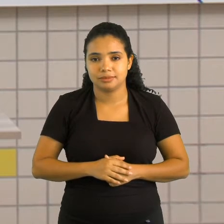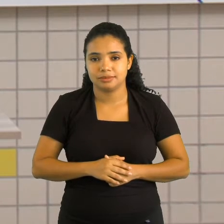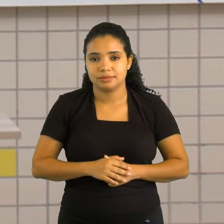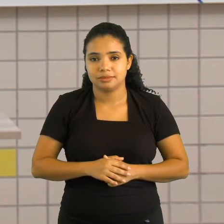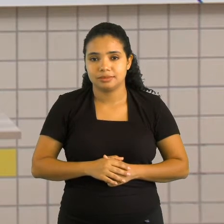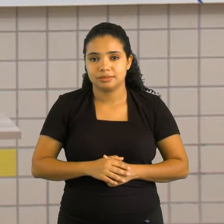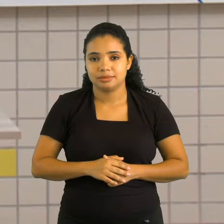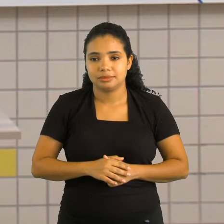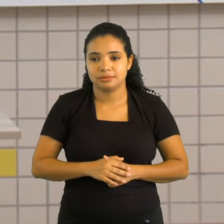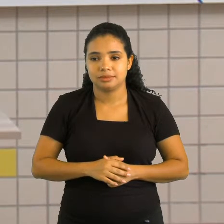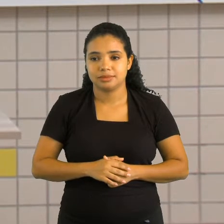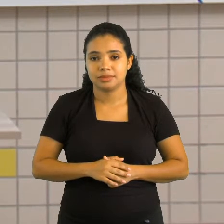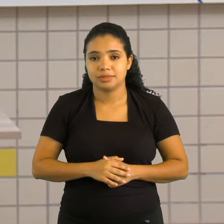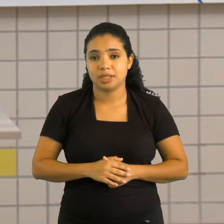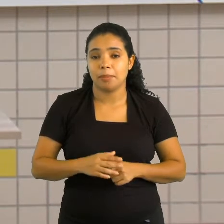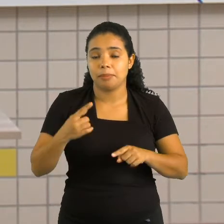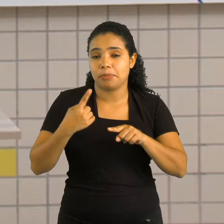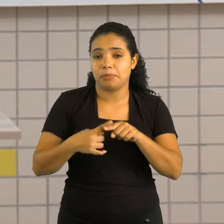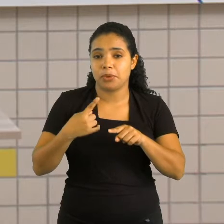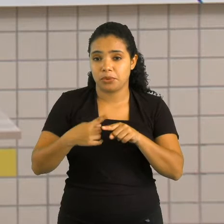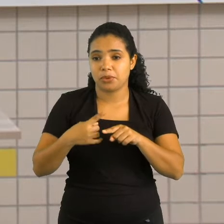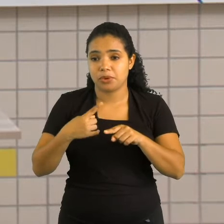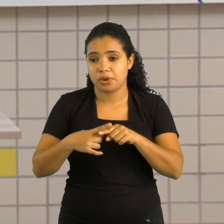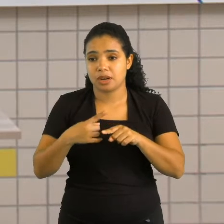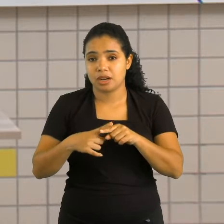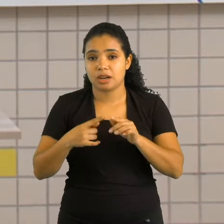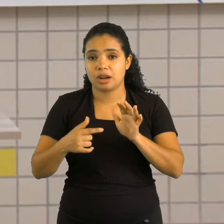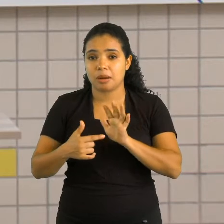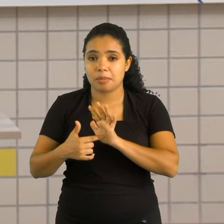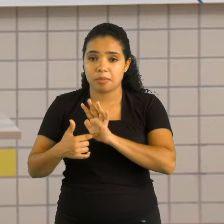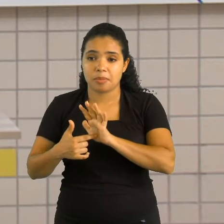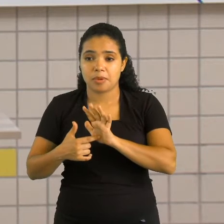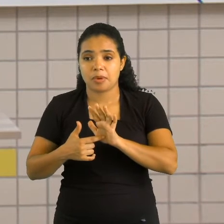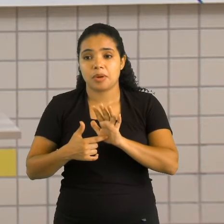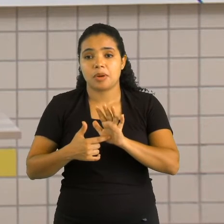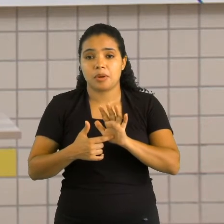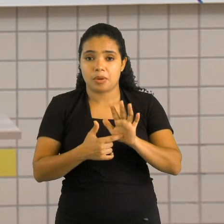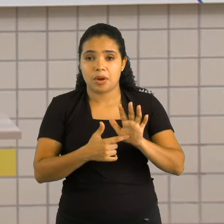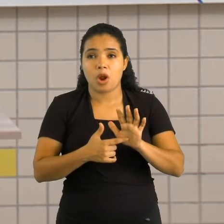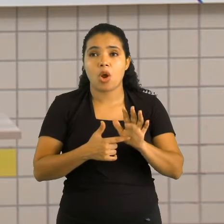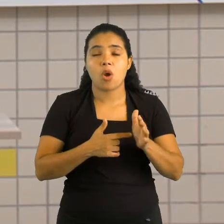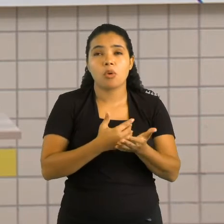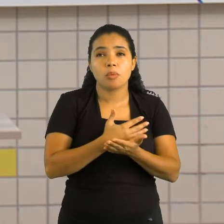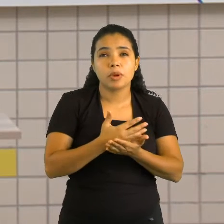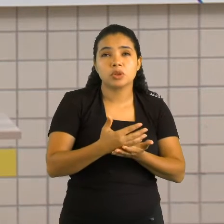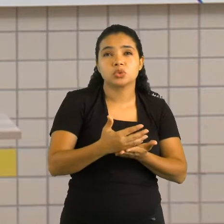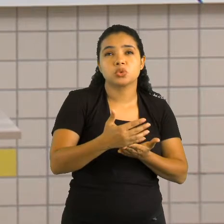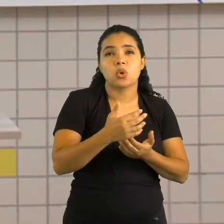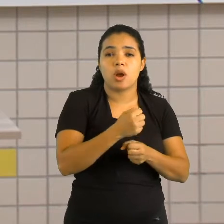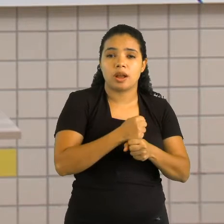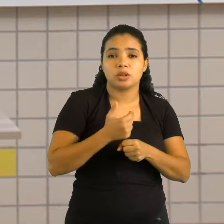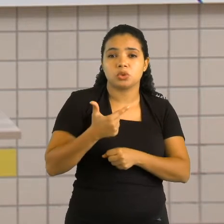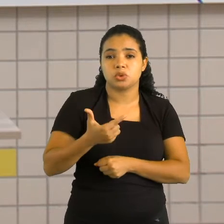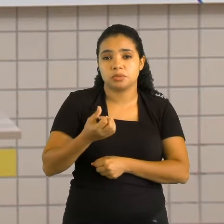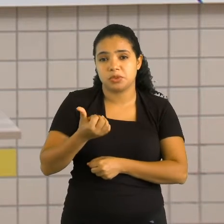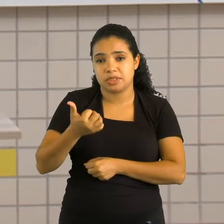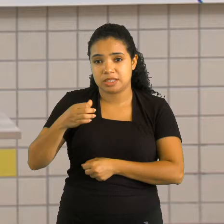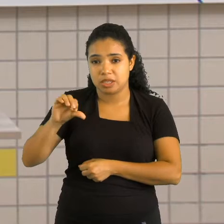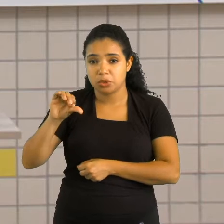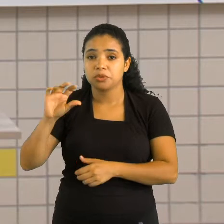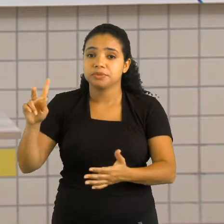Ele é causado por quê? Porque o aparecimento do ser humano, ele veio em 2019, não foi? Aonde foi que